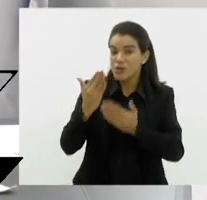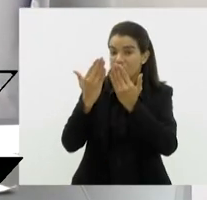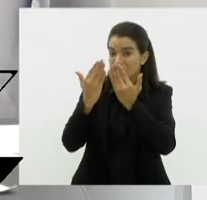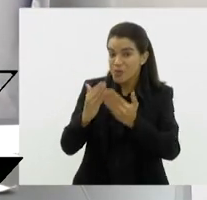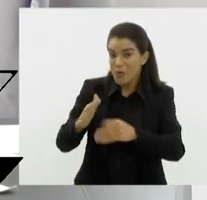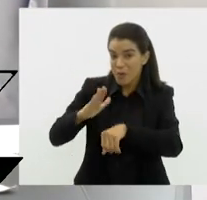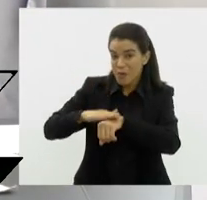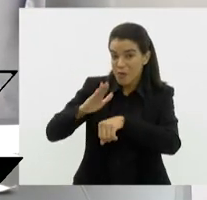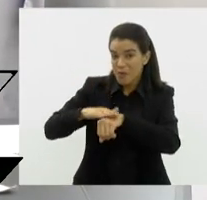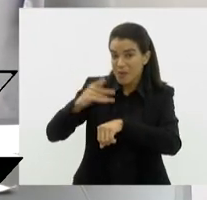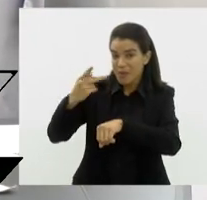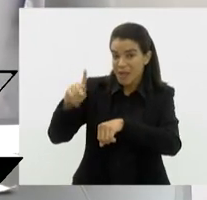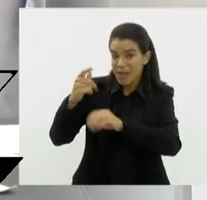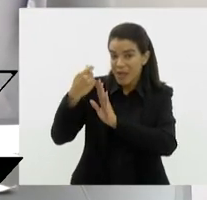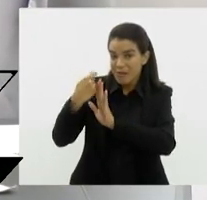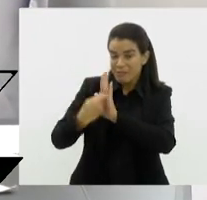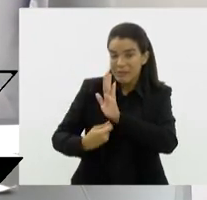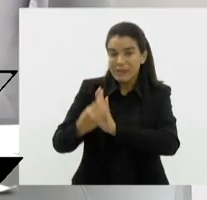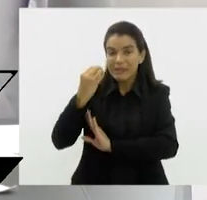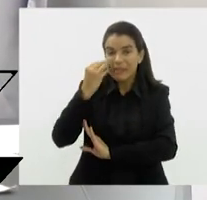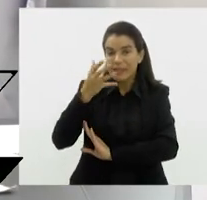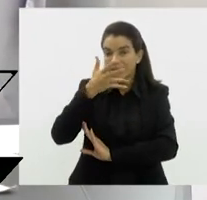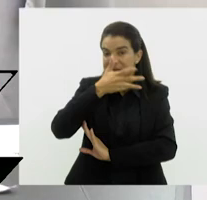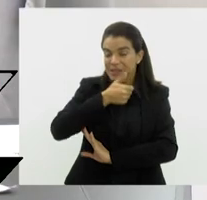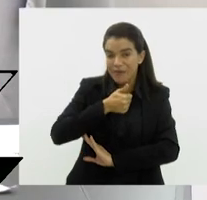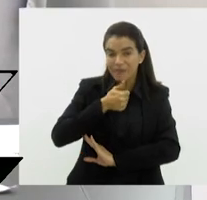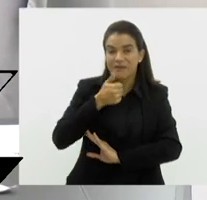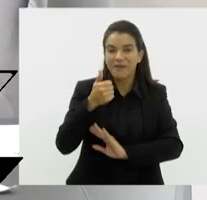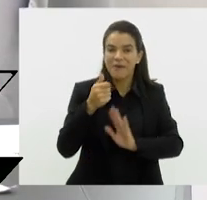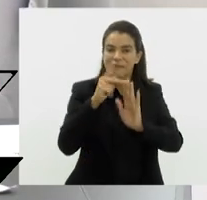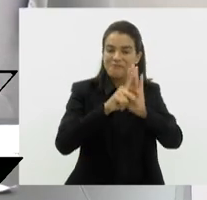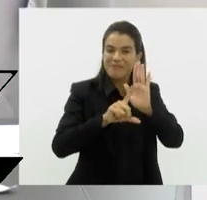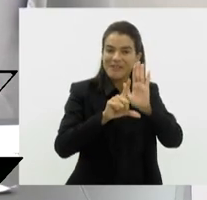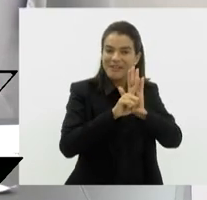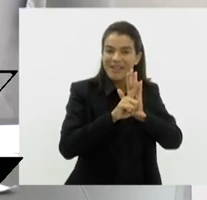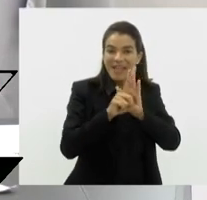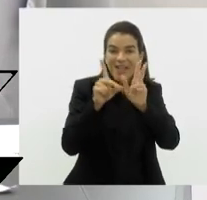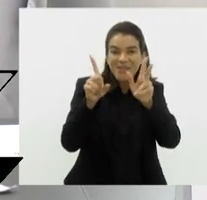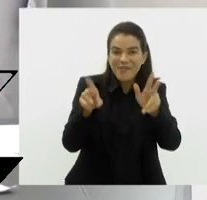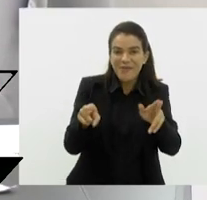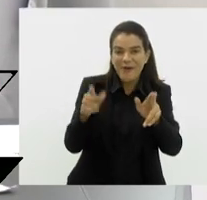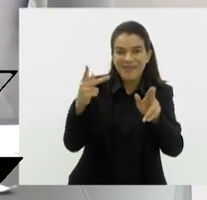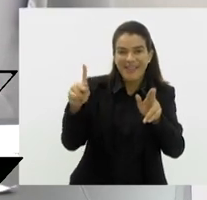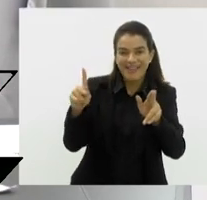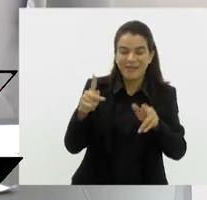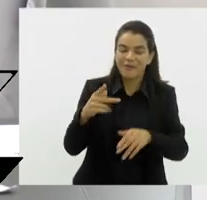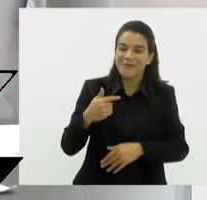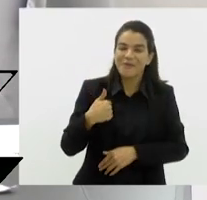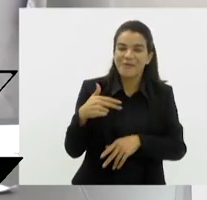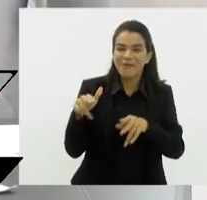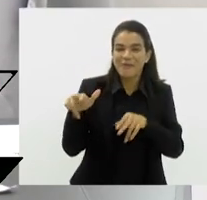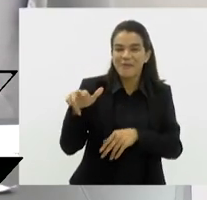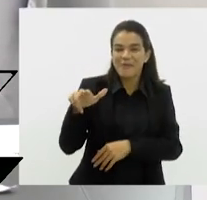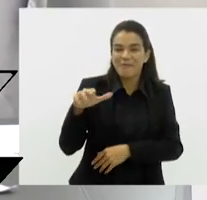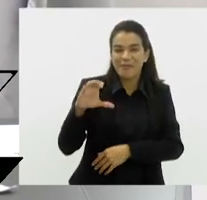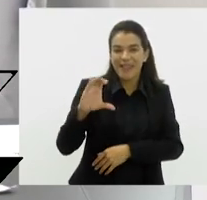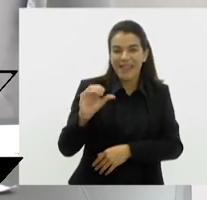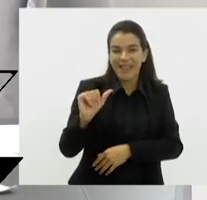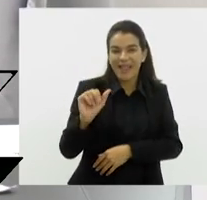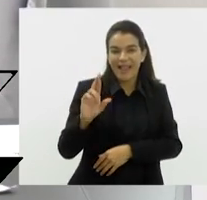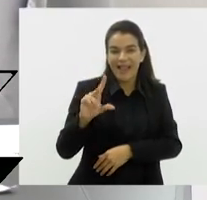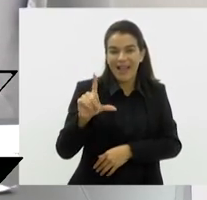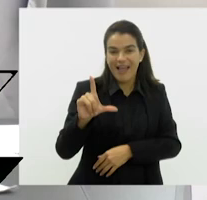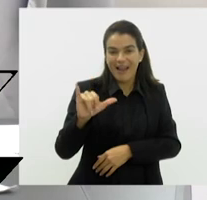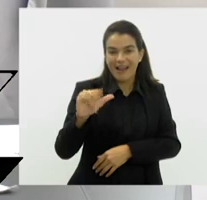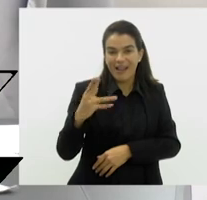dele próprio para tentar salvar o projeto de um colega que era exatamente igual dele. O meu xará, Carlinhos do BNH. Pois é, então